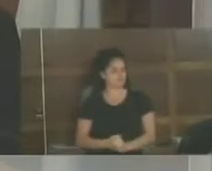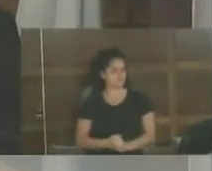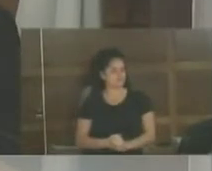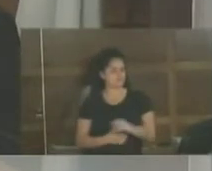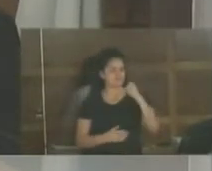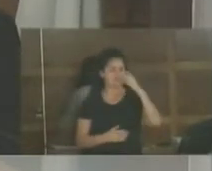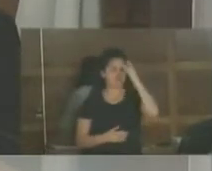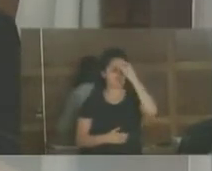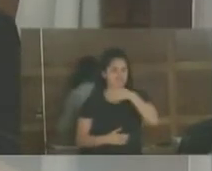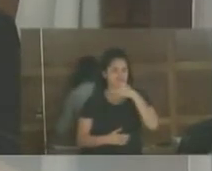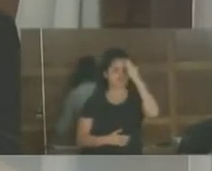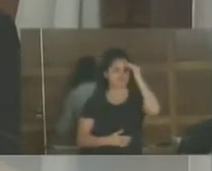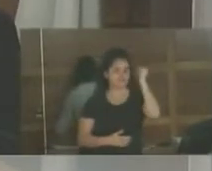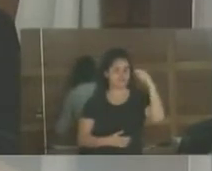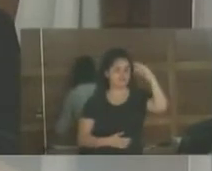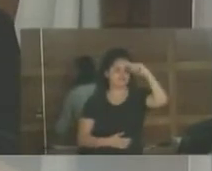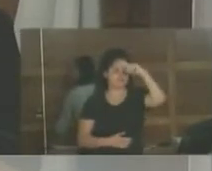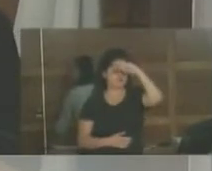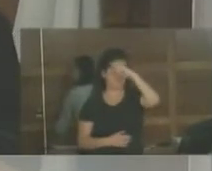mas